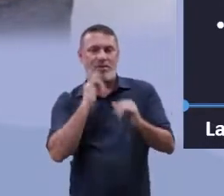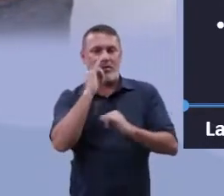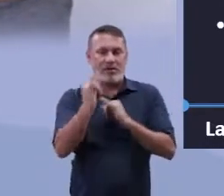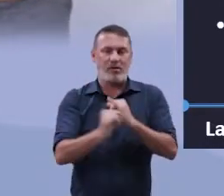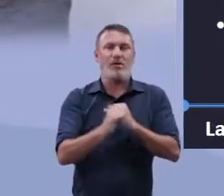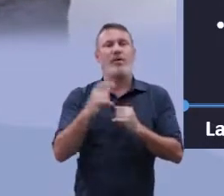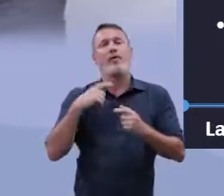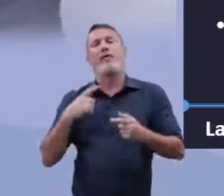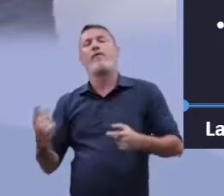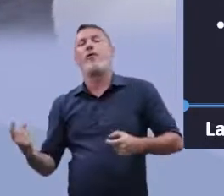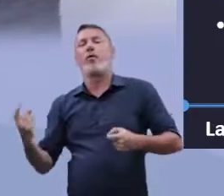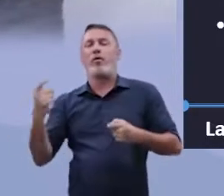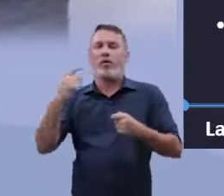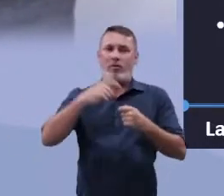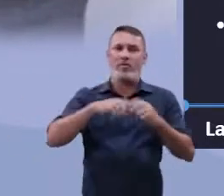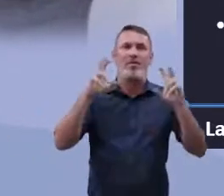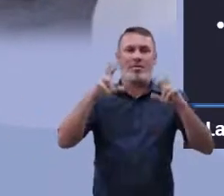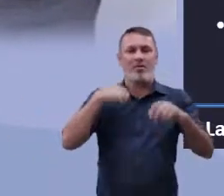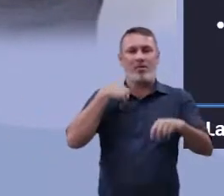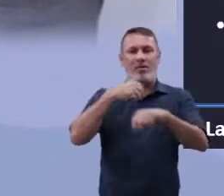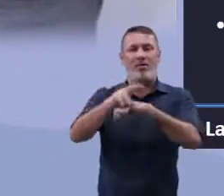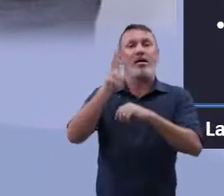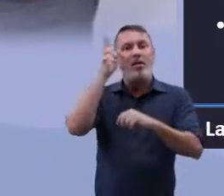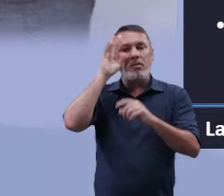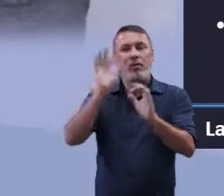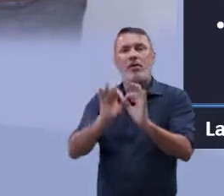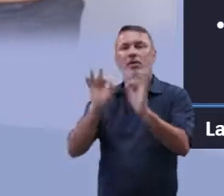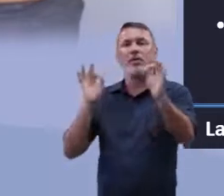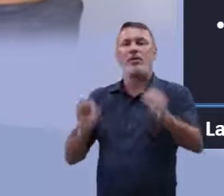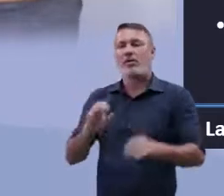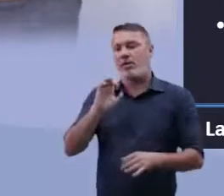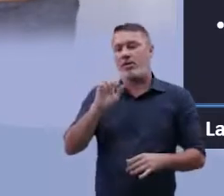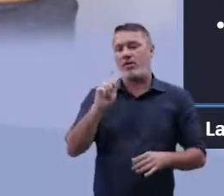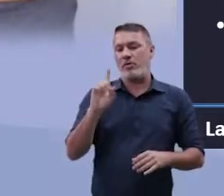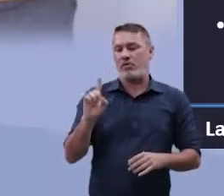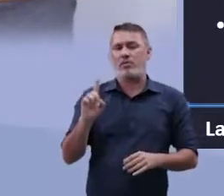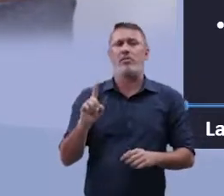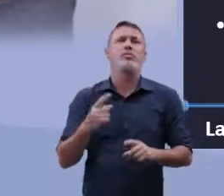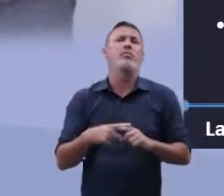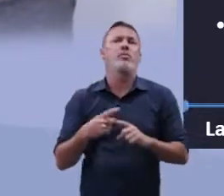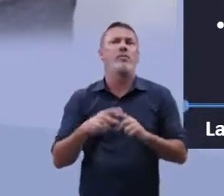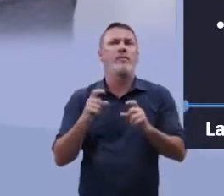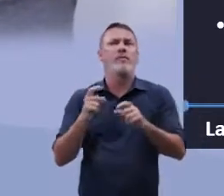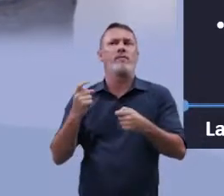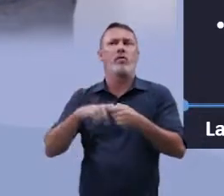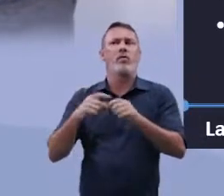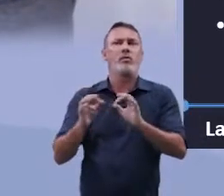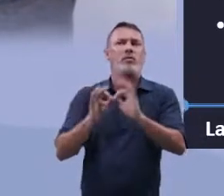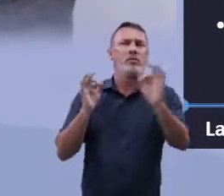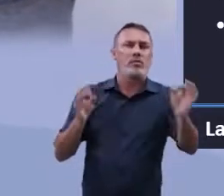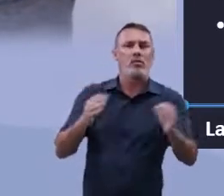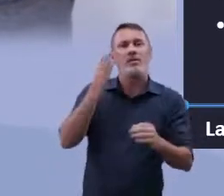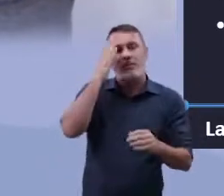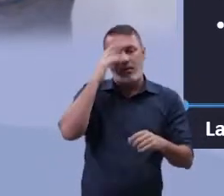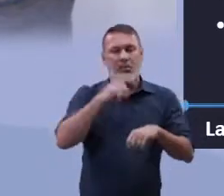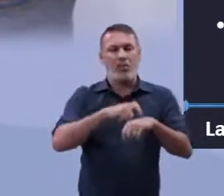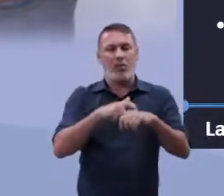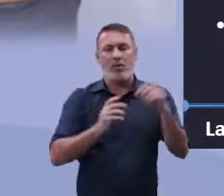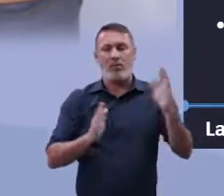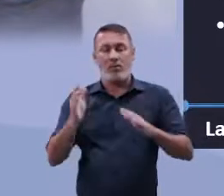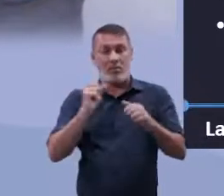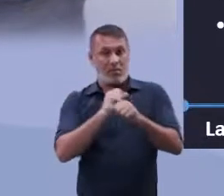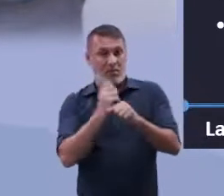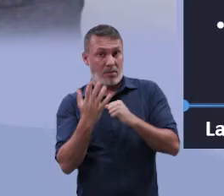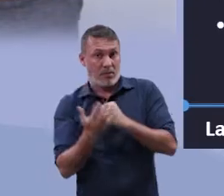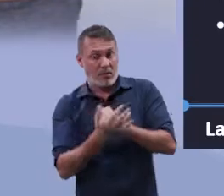trabalhei com vocês na educação à distância. Por quê? Hoje, a educação em tempos de pandemia, ela precisou trabalhar